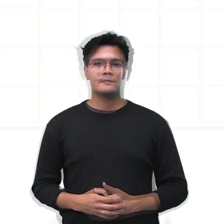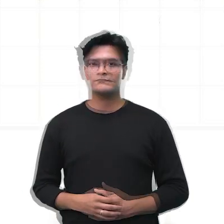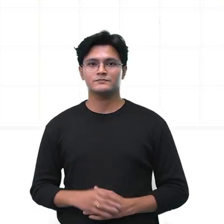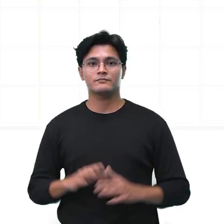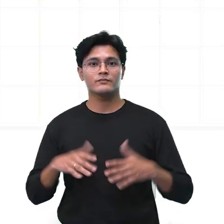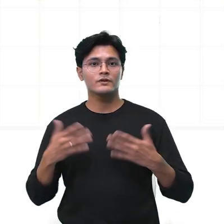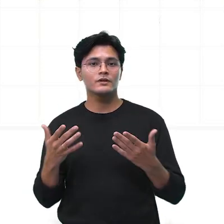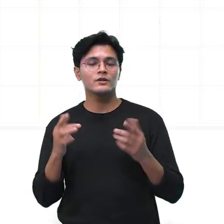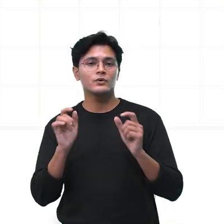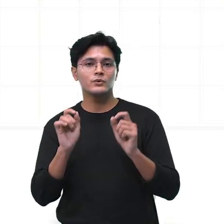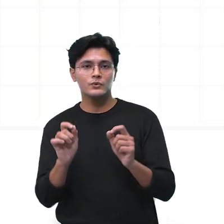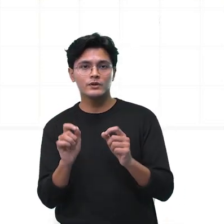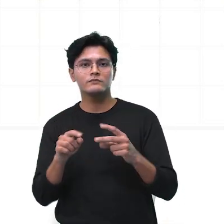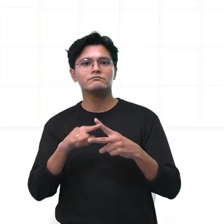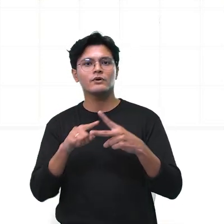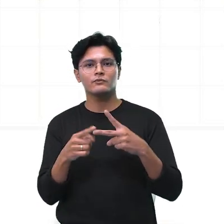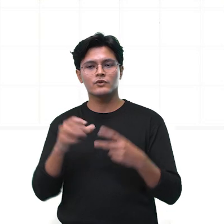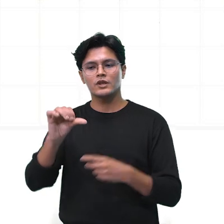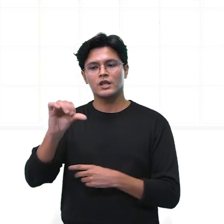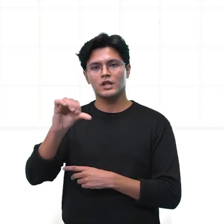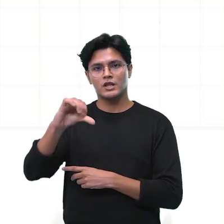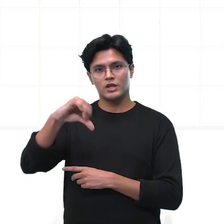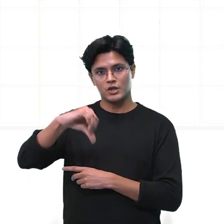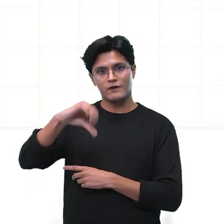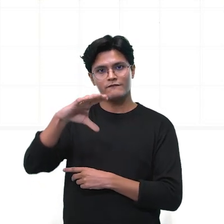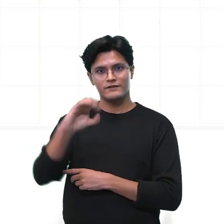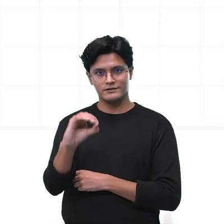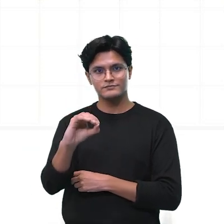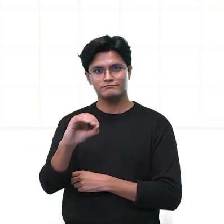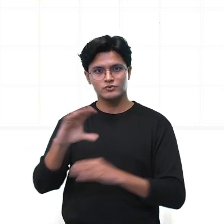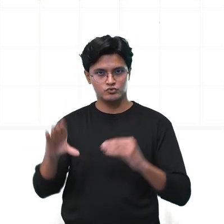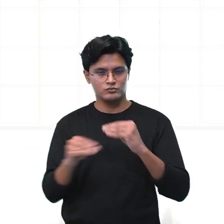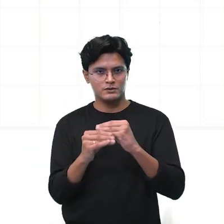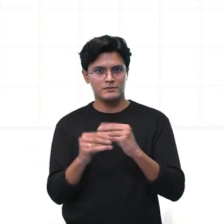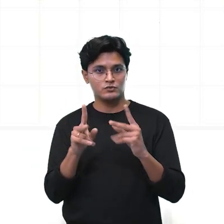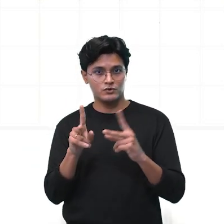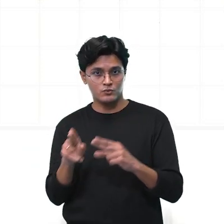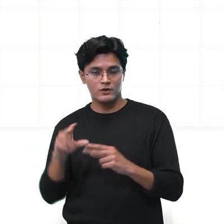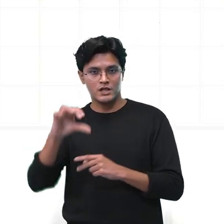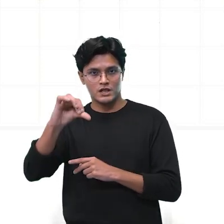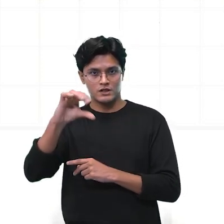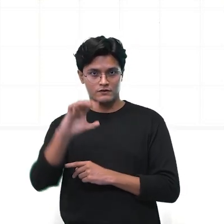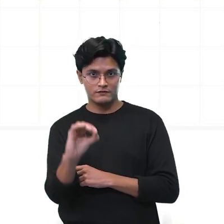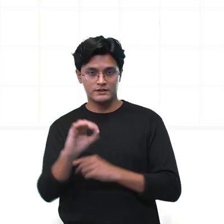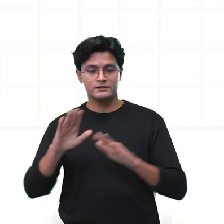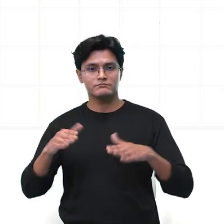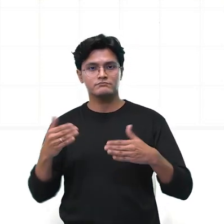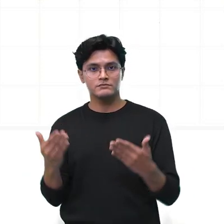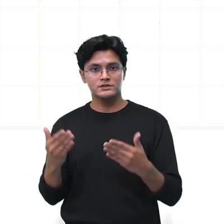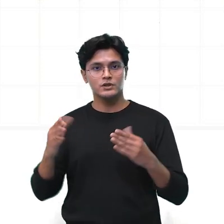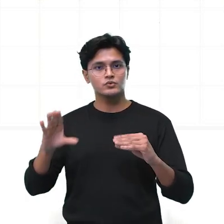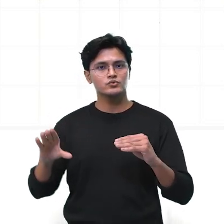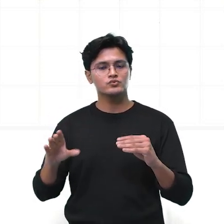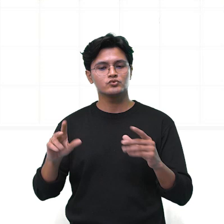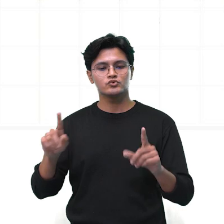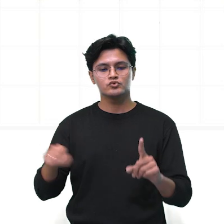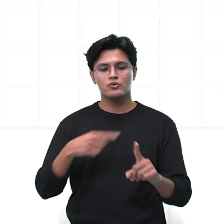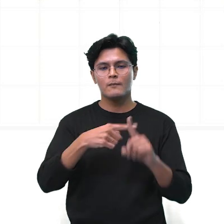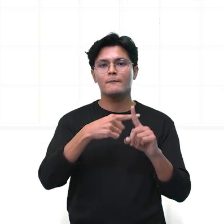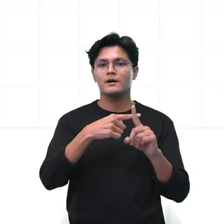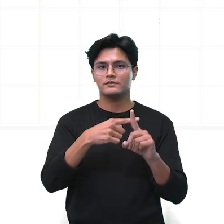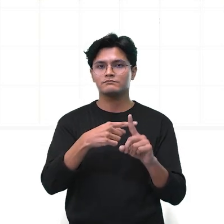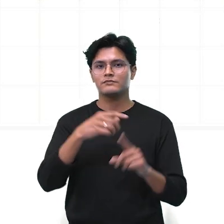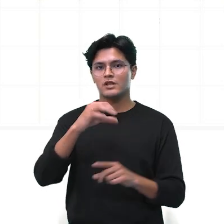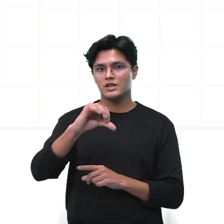naturalmente será 90. Tudo bem? Então aqui eu vou somar com 90 graus. Veja,